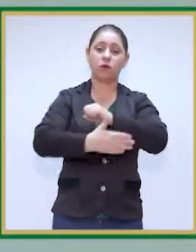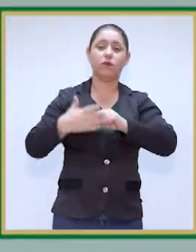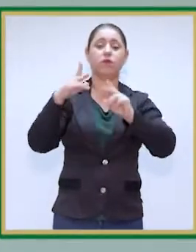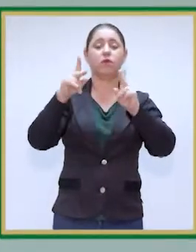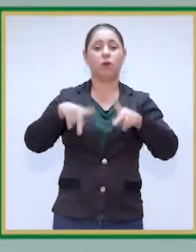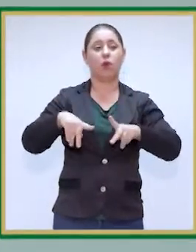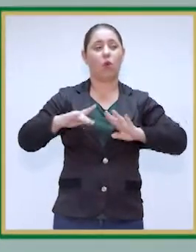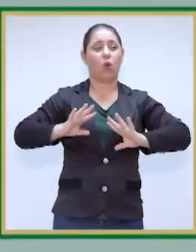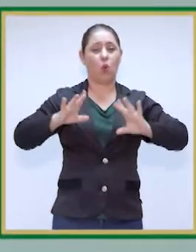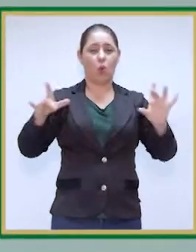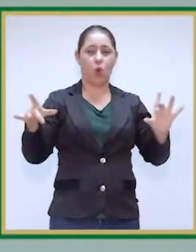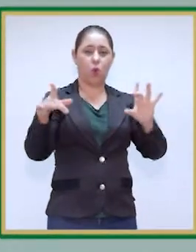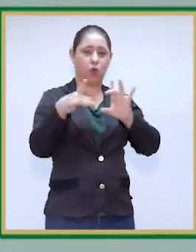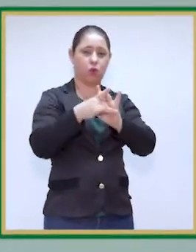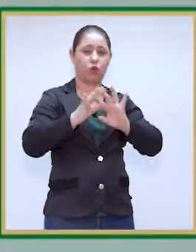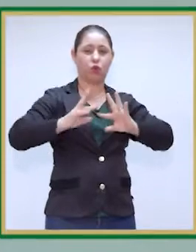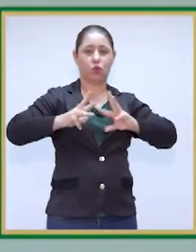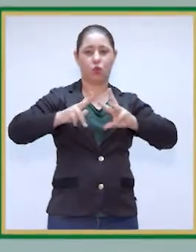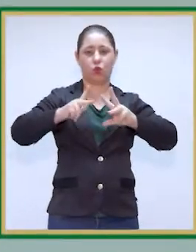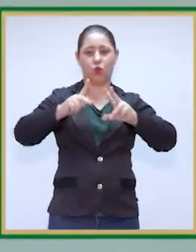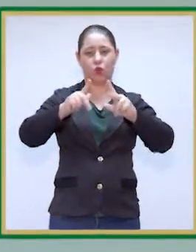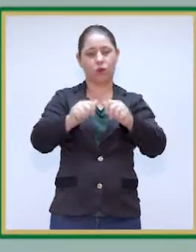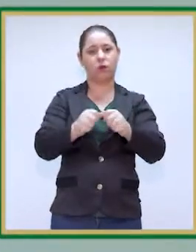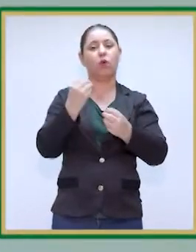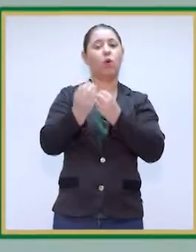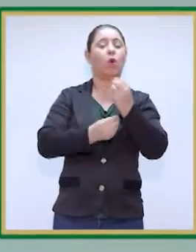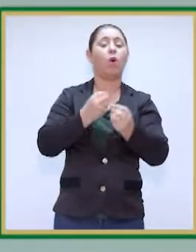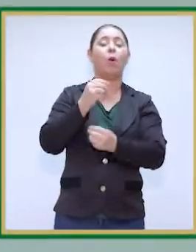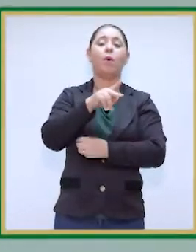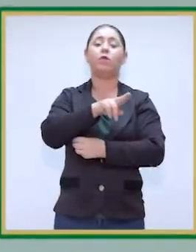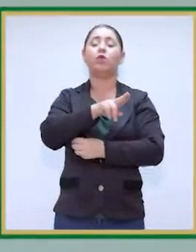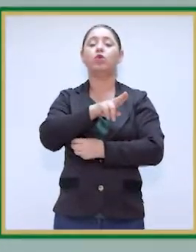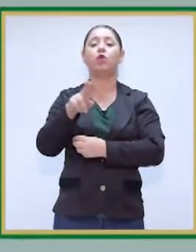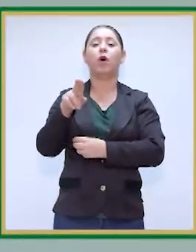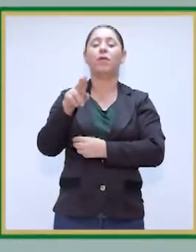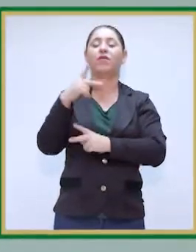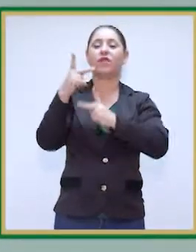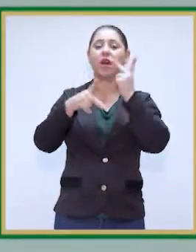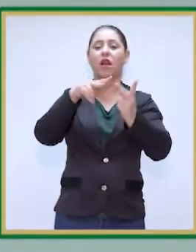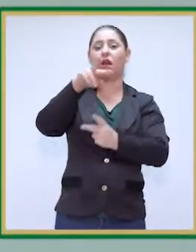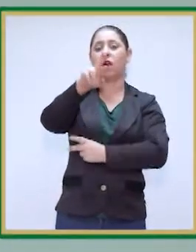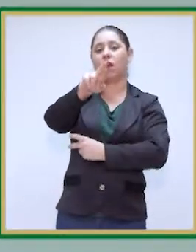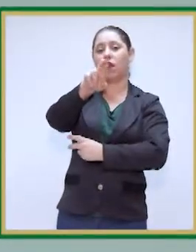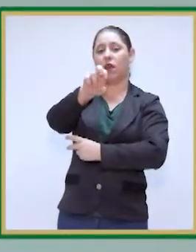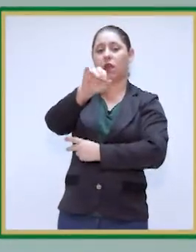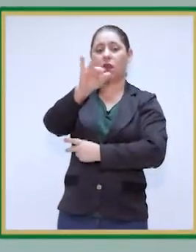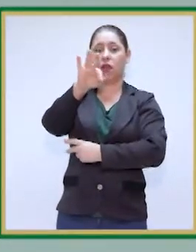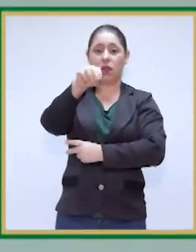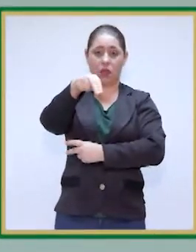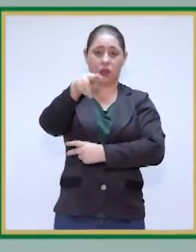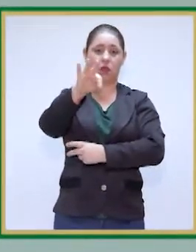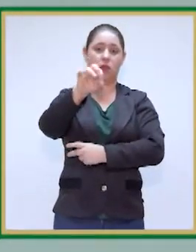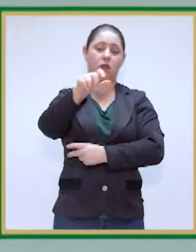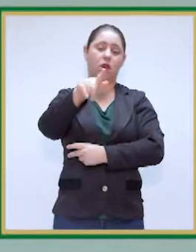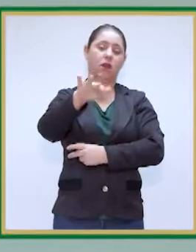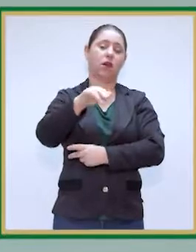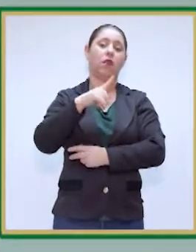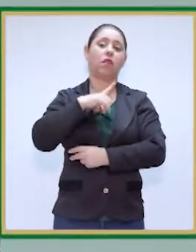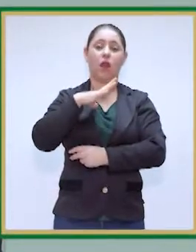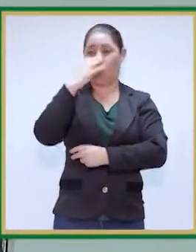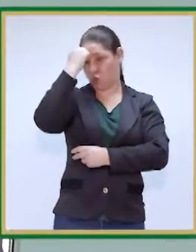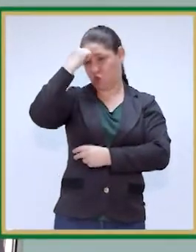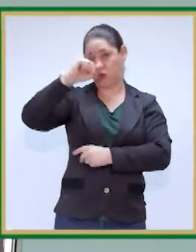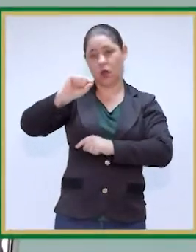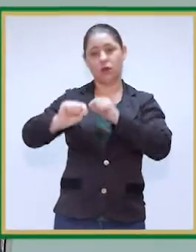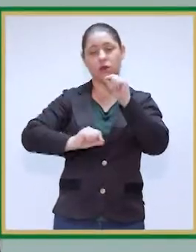e essa integração, ou como o próprio nome do projeto diz, né, esse reintegra, né, essa reintegração possibilita o sucesso,